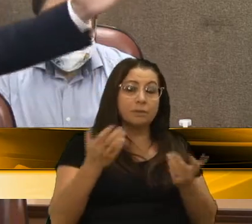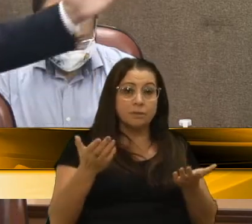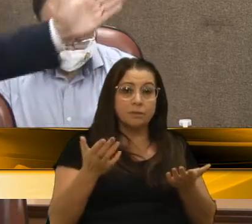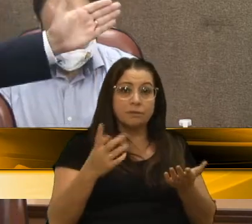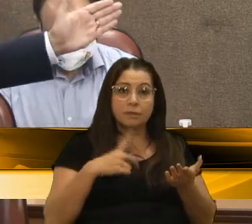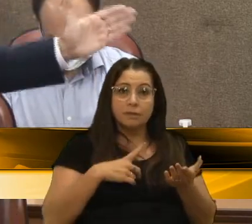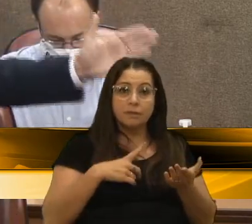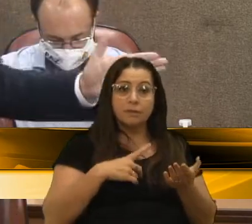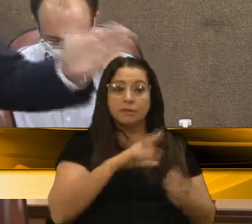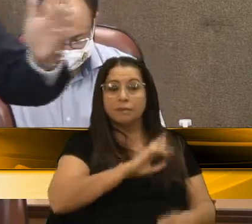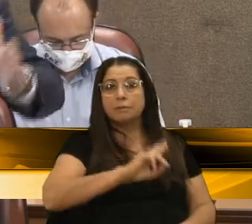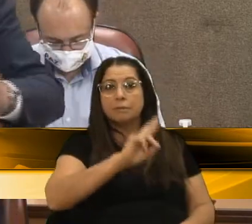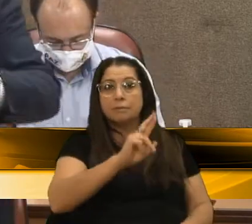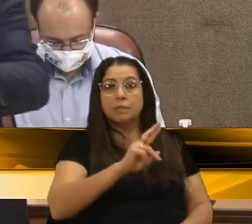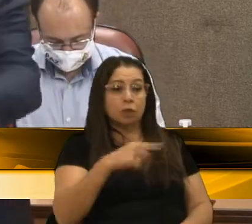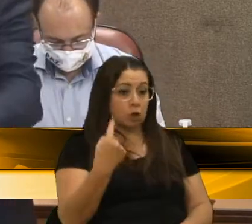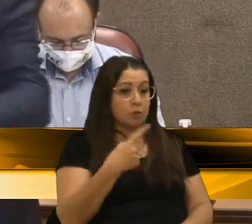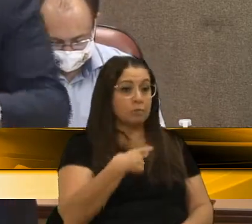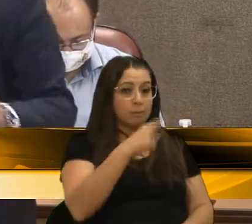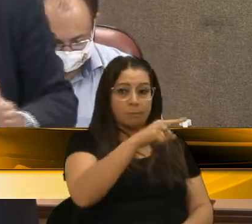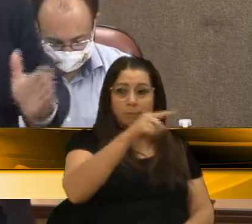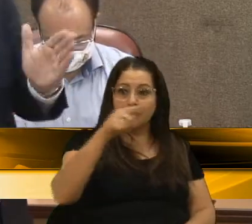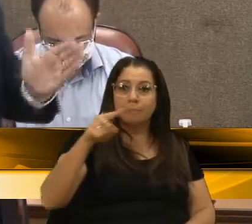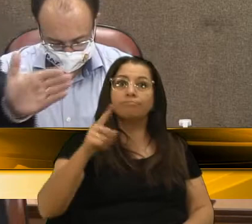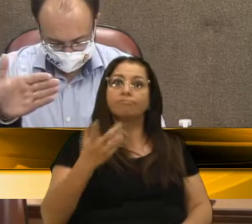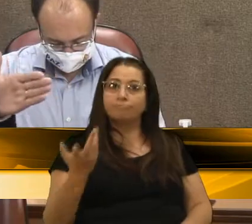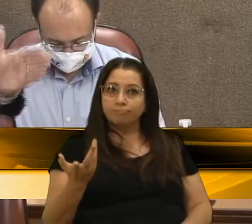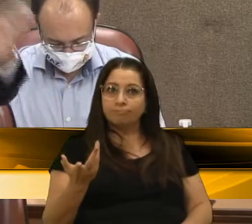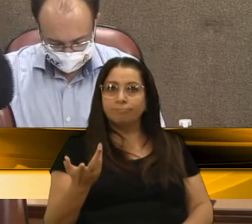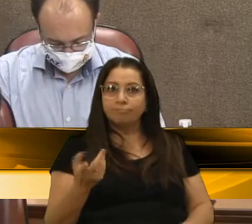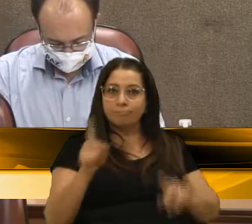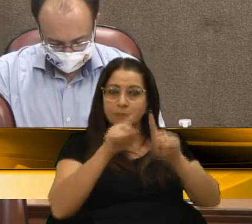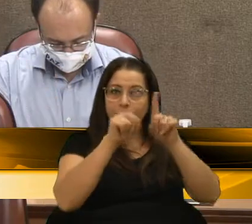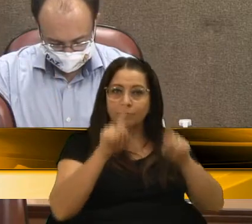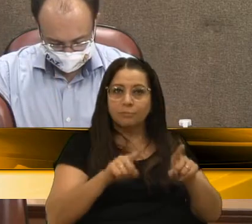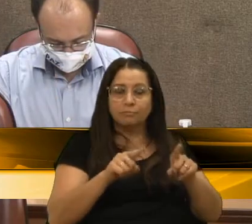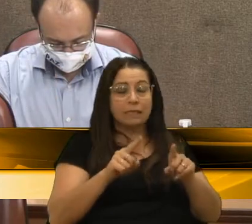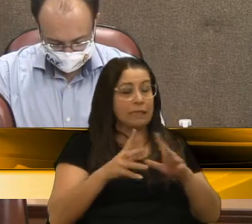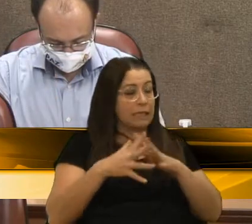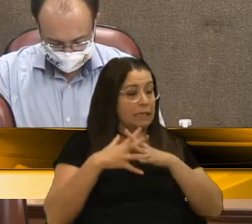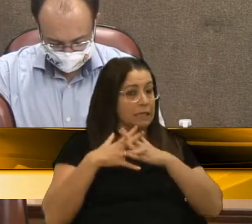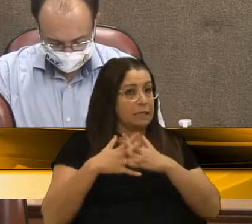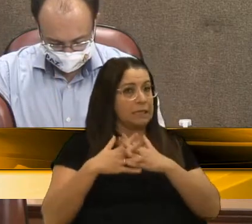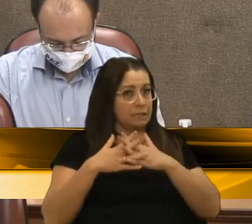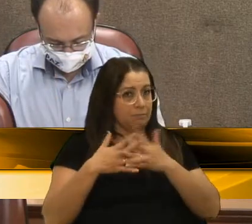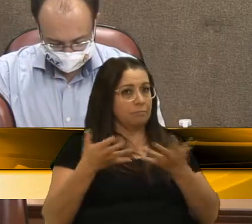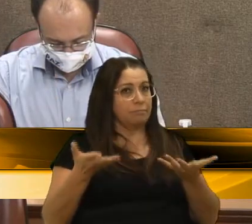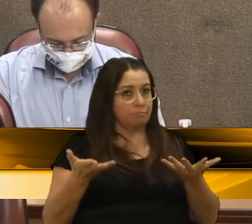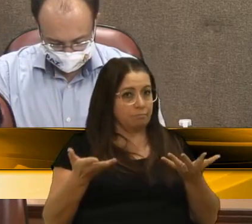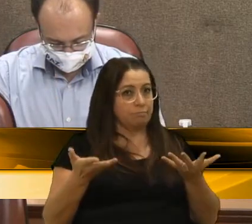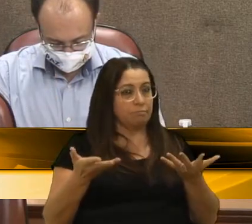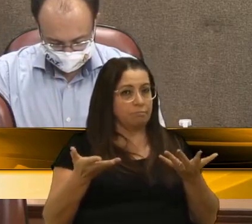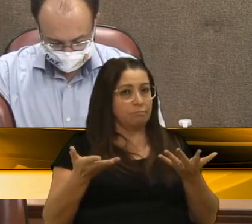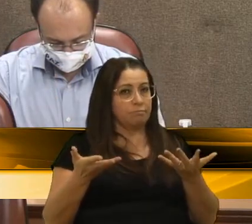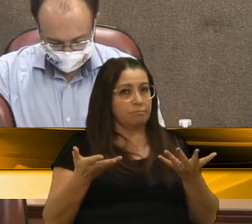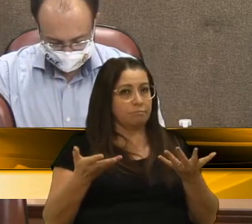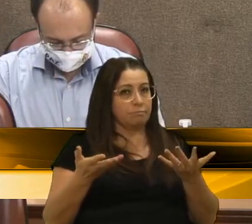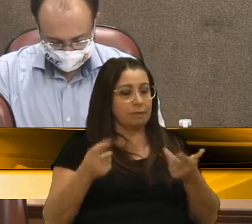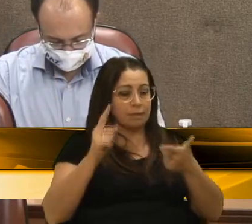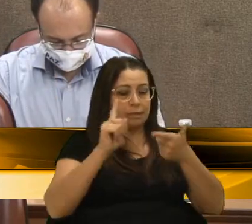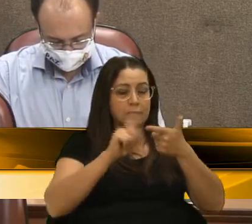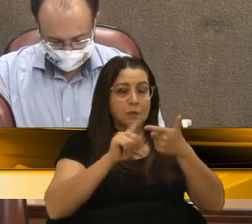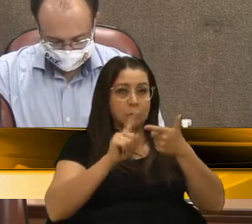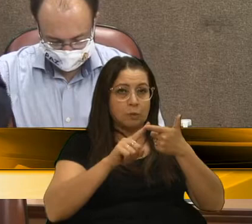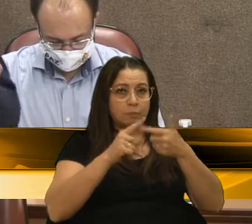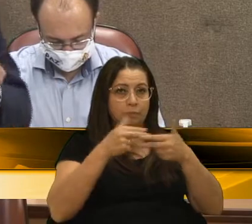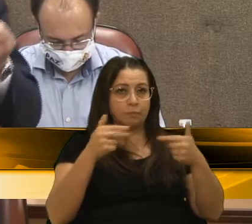aos procuradores, nós vamos ter que também agora dar para os outros servidores. É uma situação complicada. A segunda situação, nobres